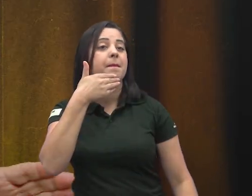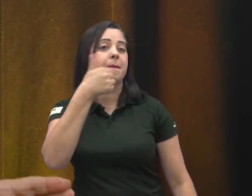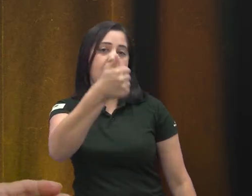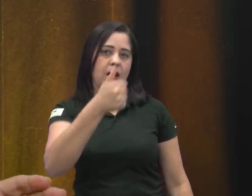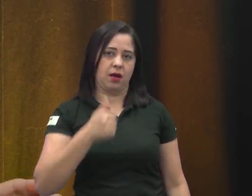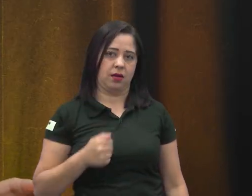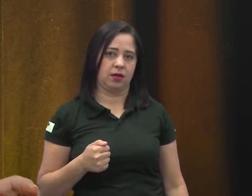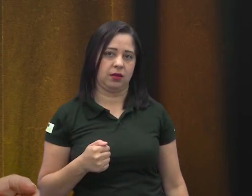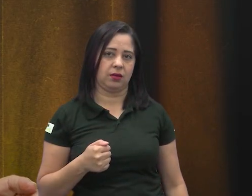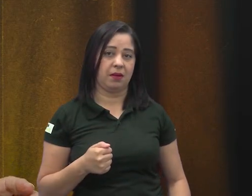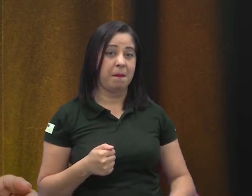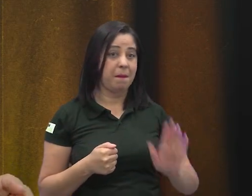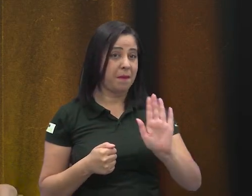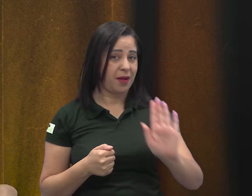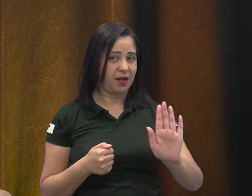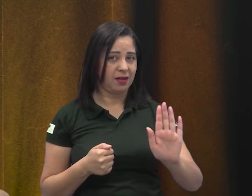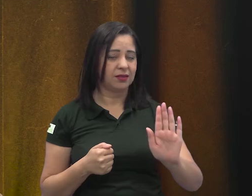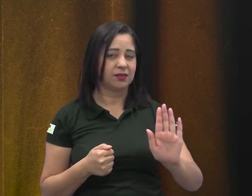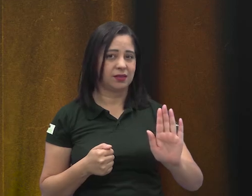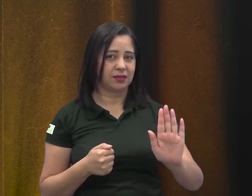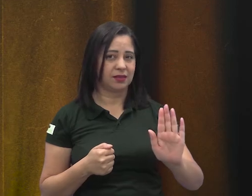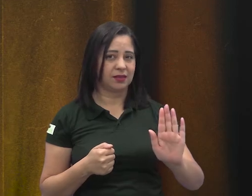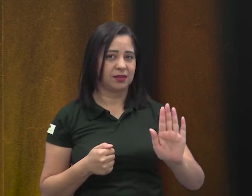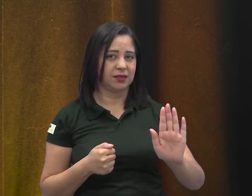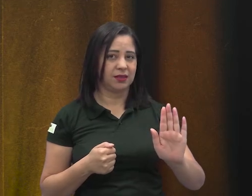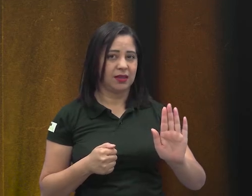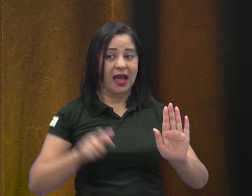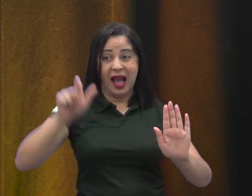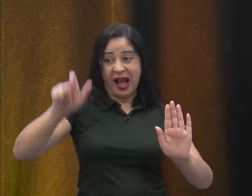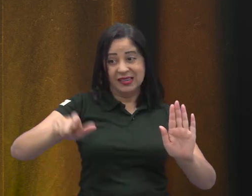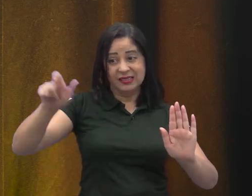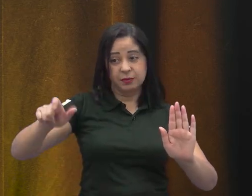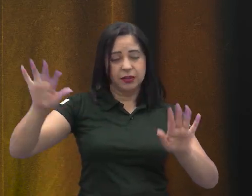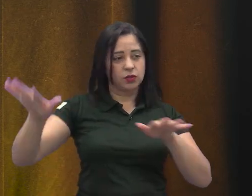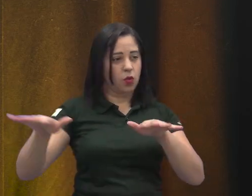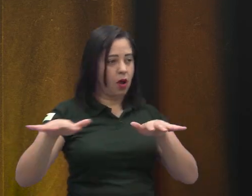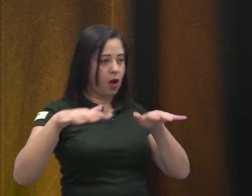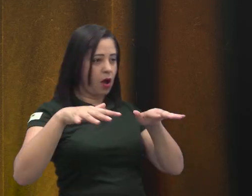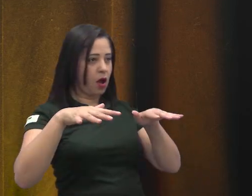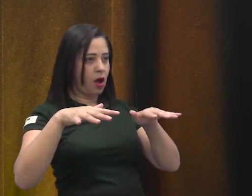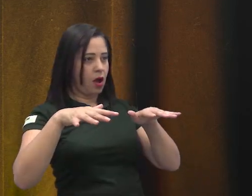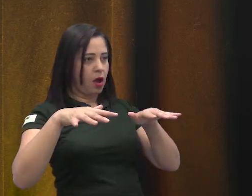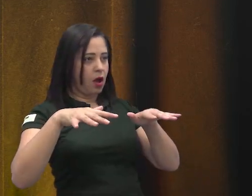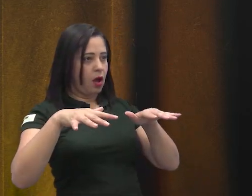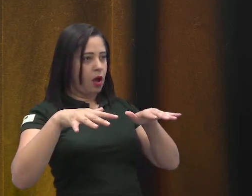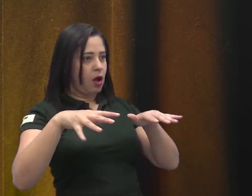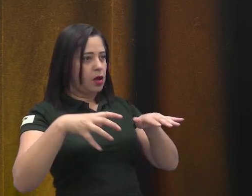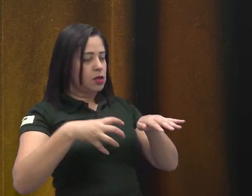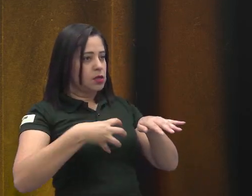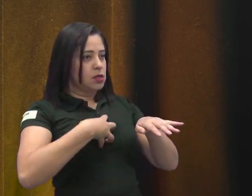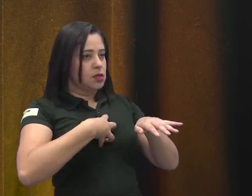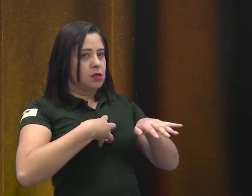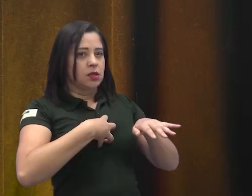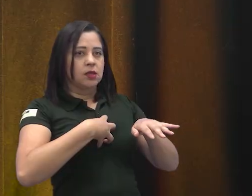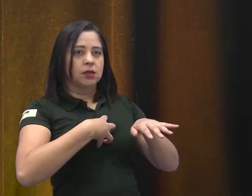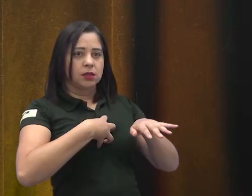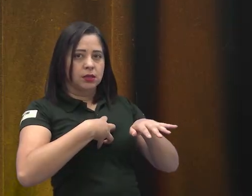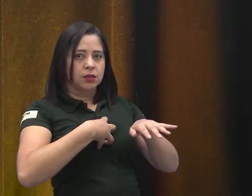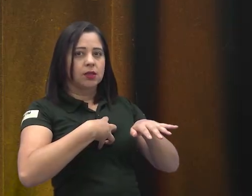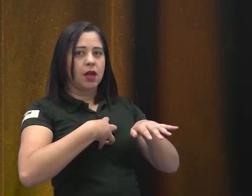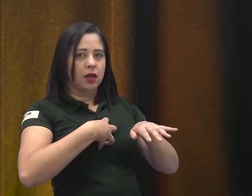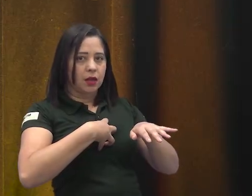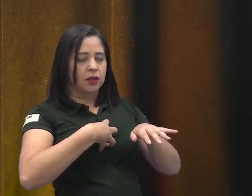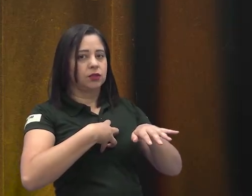certo. Mas a reação não tem como não ter. A gente sabe que